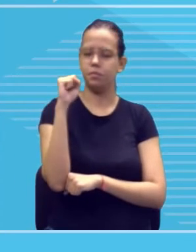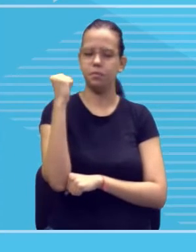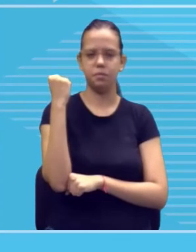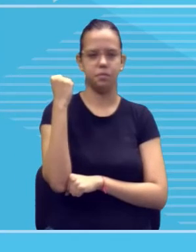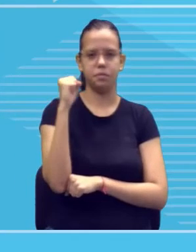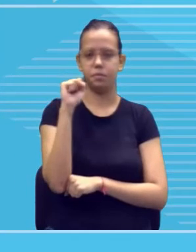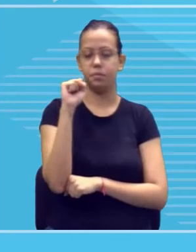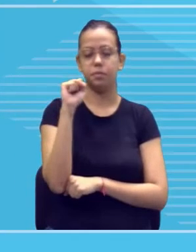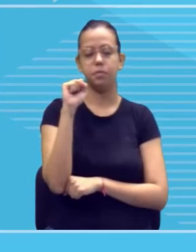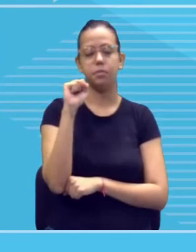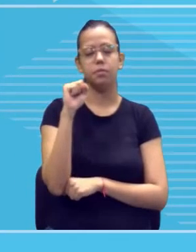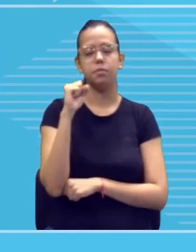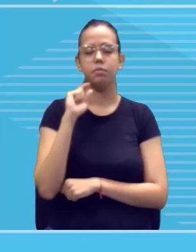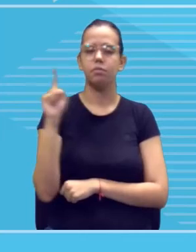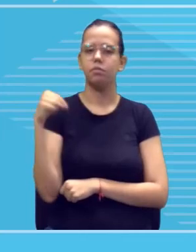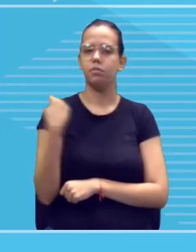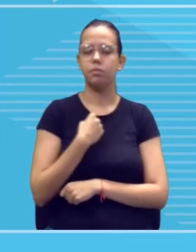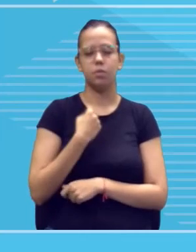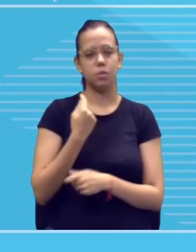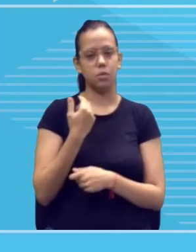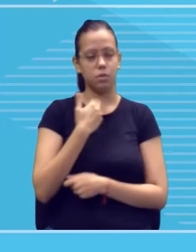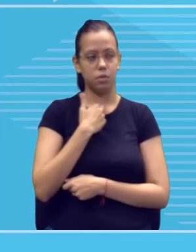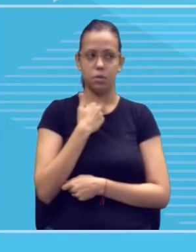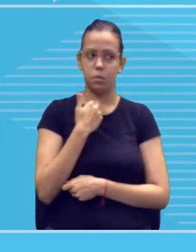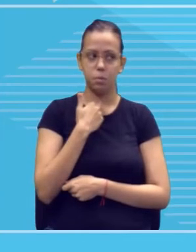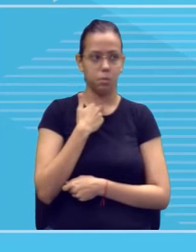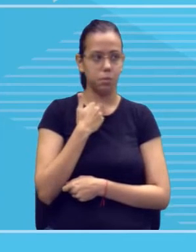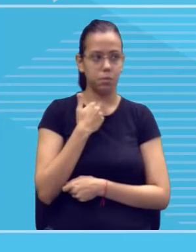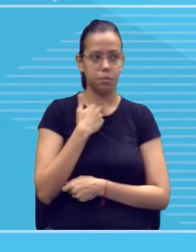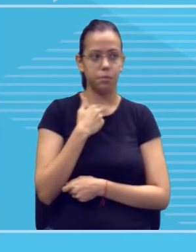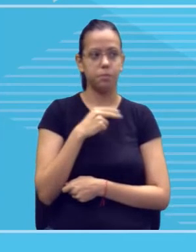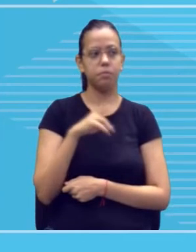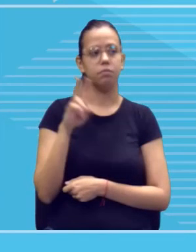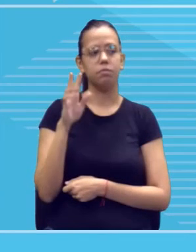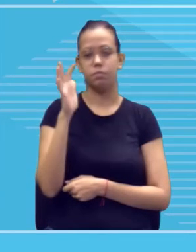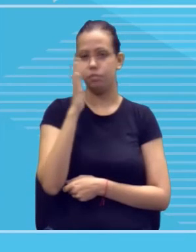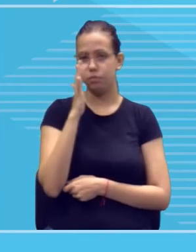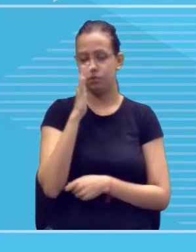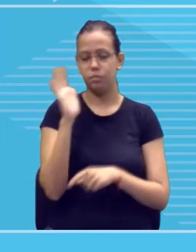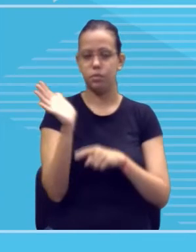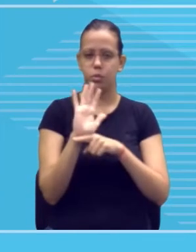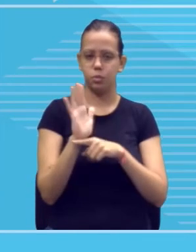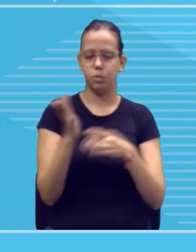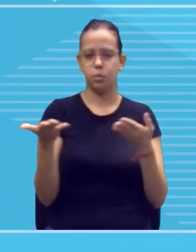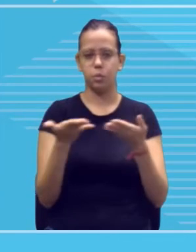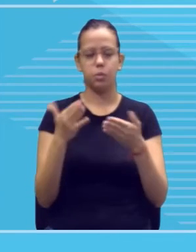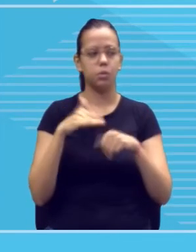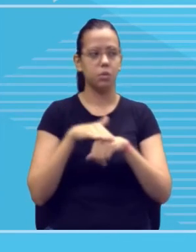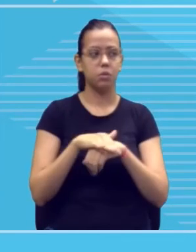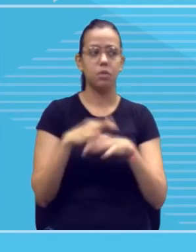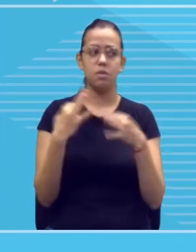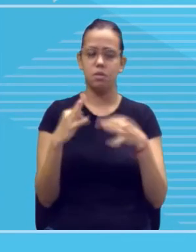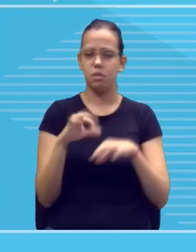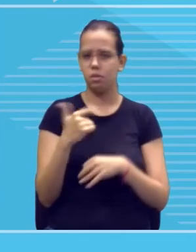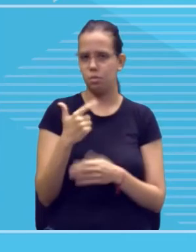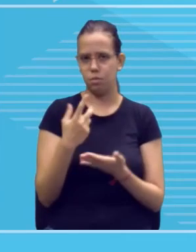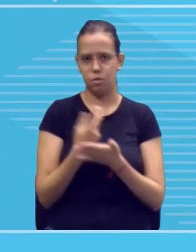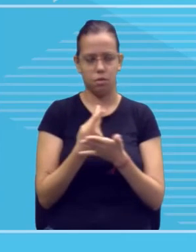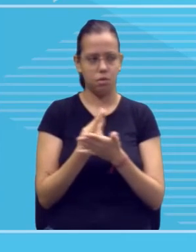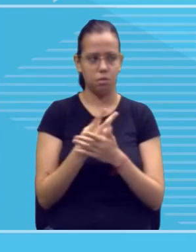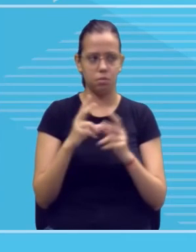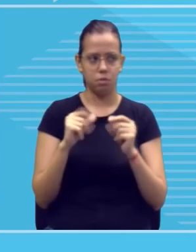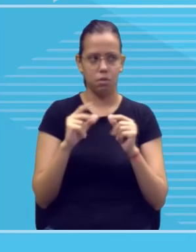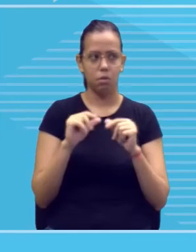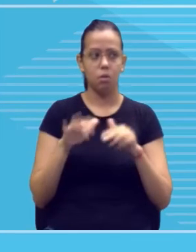mas não devemos nós não deveriamos ver esse filme hoje à noite tá corretinho né galera tem erro nenhum aí não qual